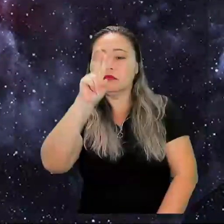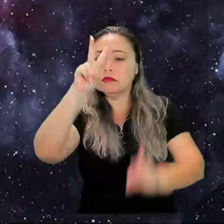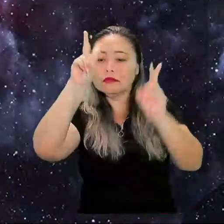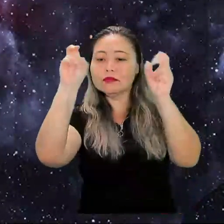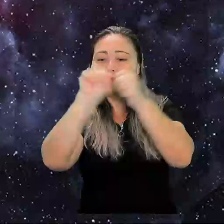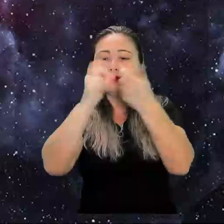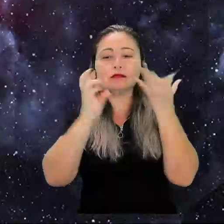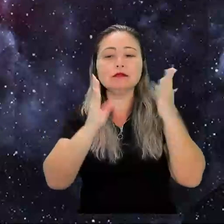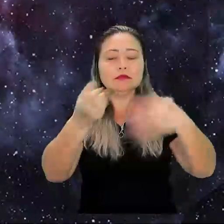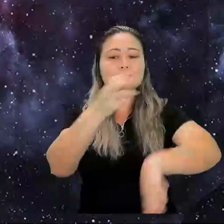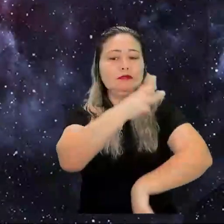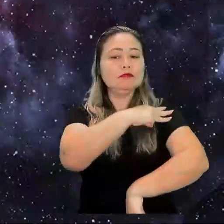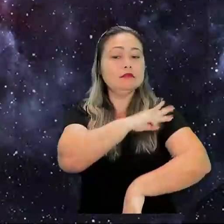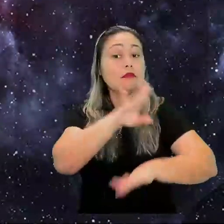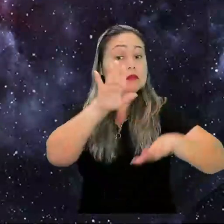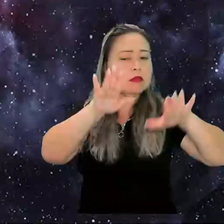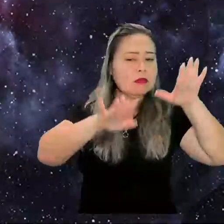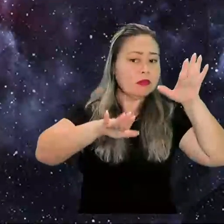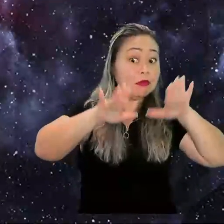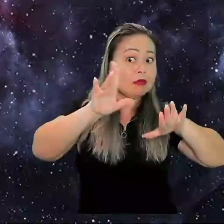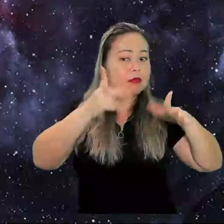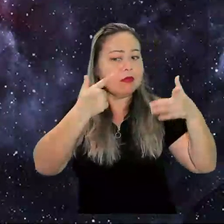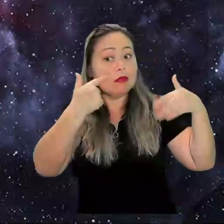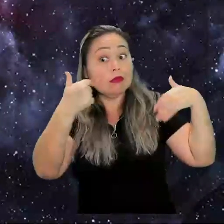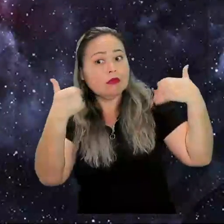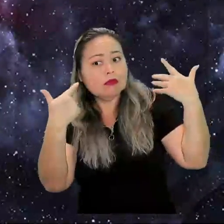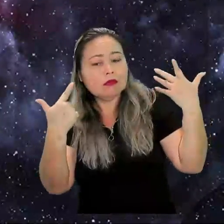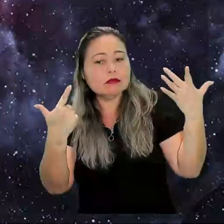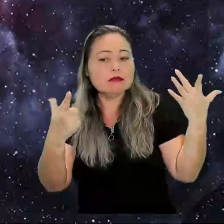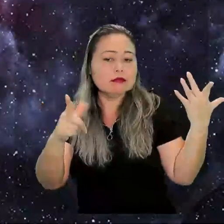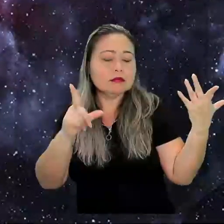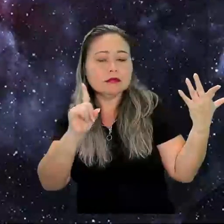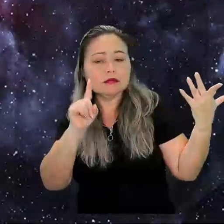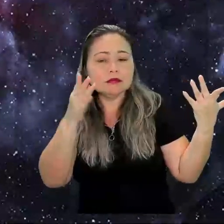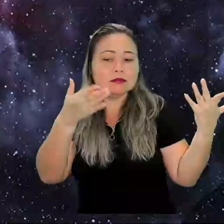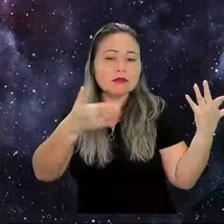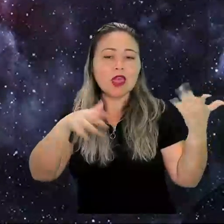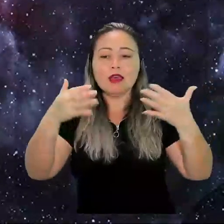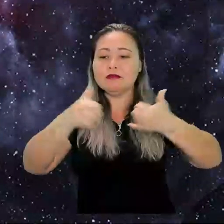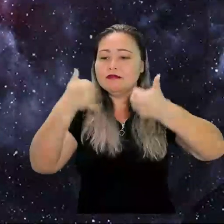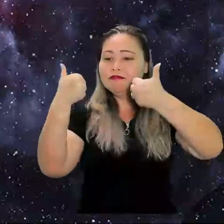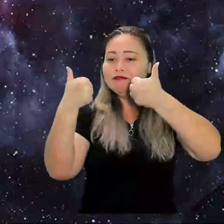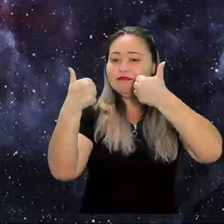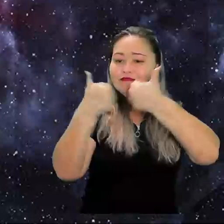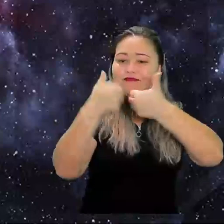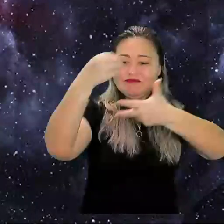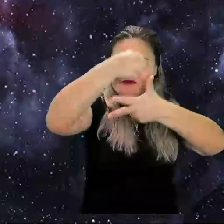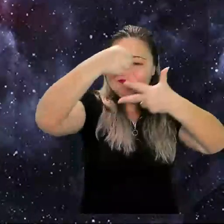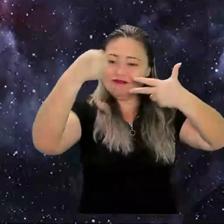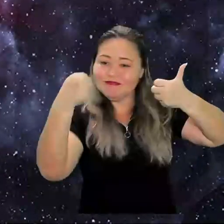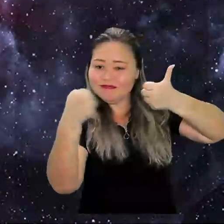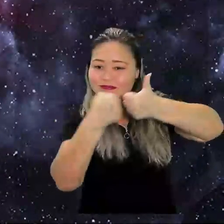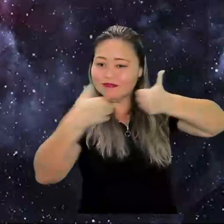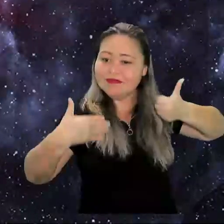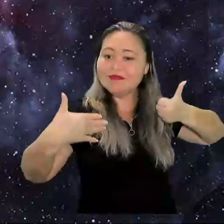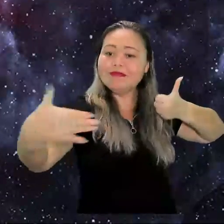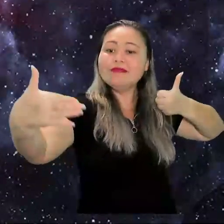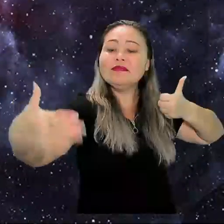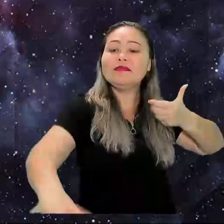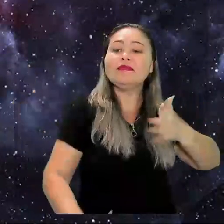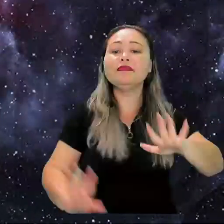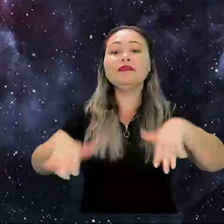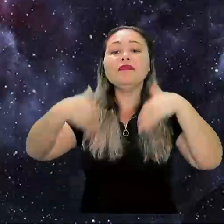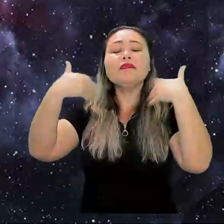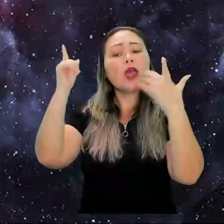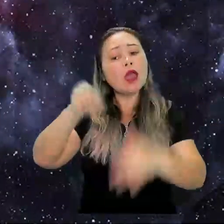assuntos aí do terceiro ano, mas volta e meia, que nem diz meu pai, a gente tem que vir no Super Enem ativar. Não tem jeito, né? Não, porque assim,